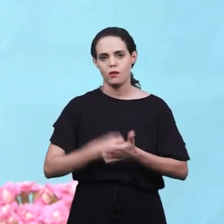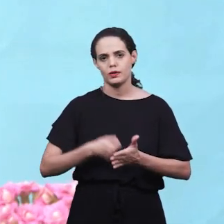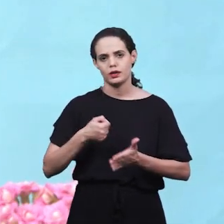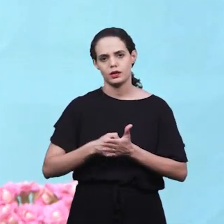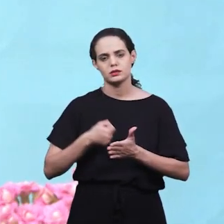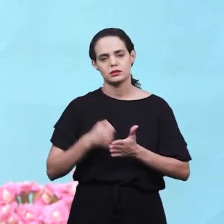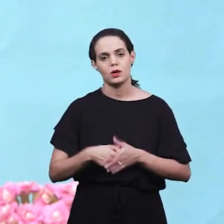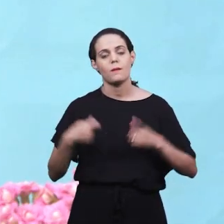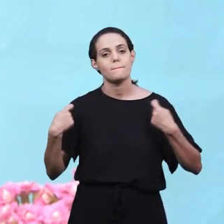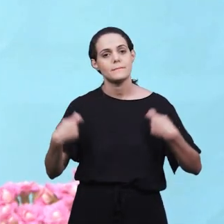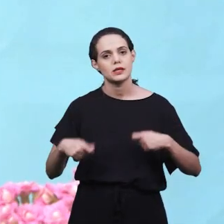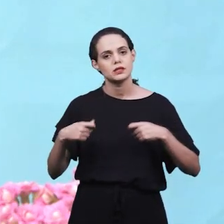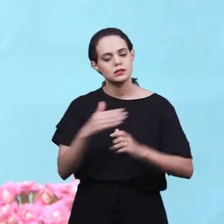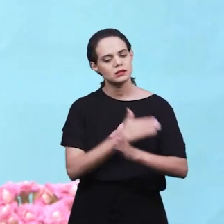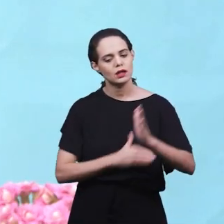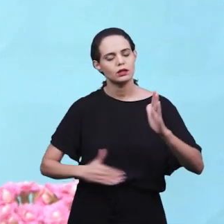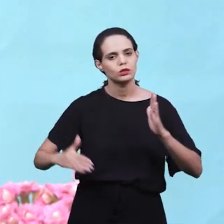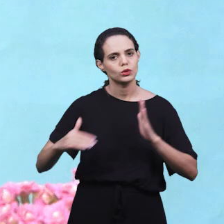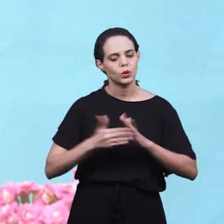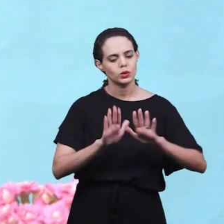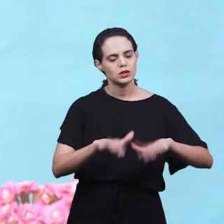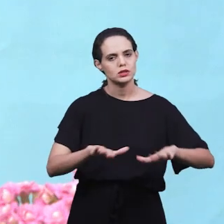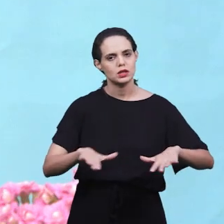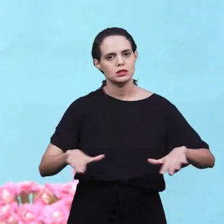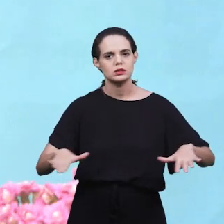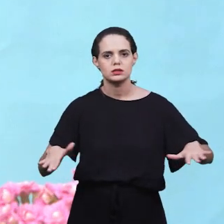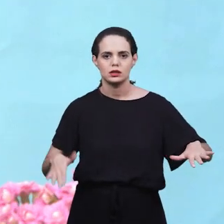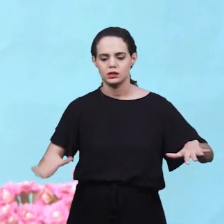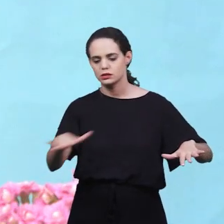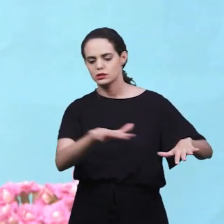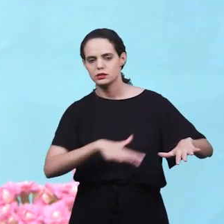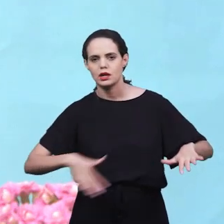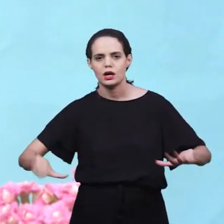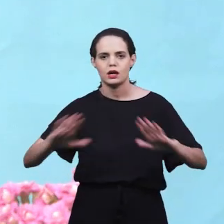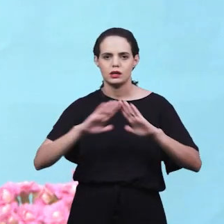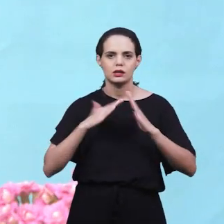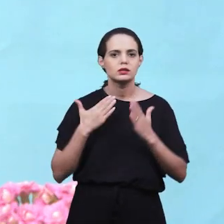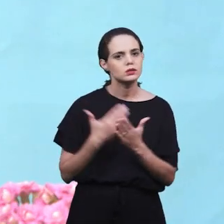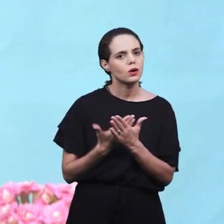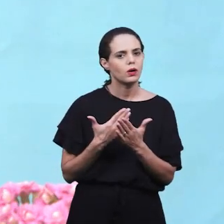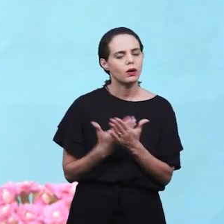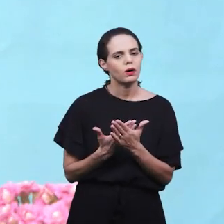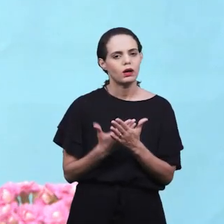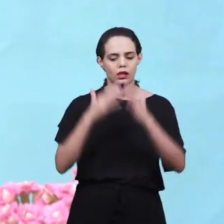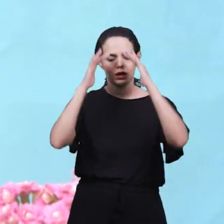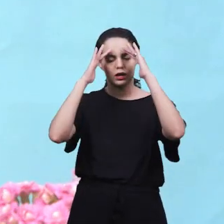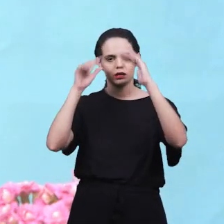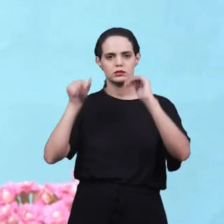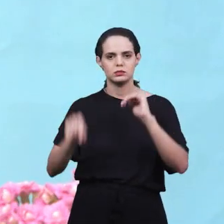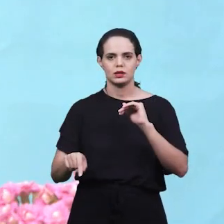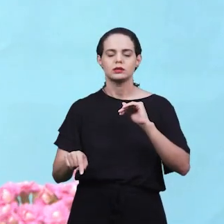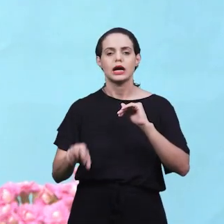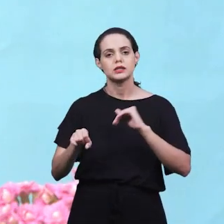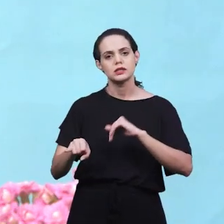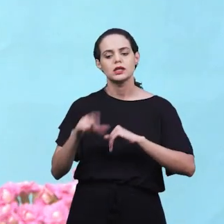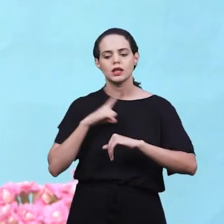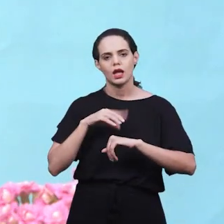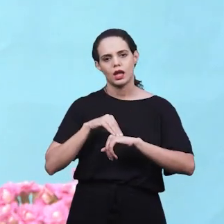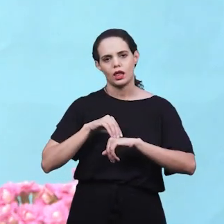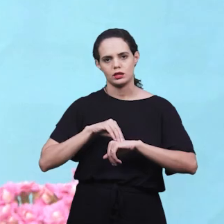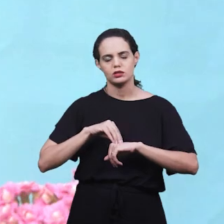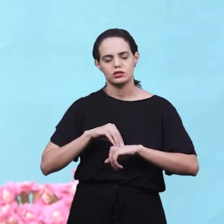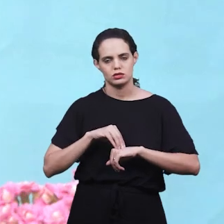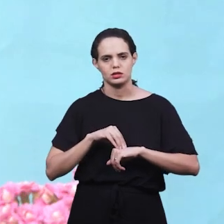à necessidade de todas as crianças do estabelecimento. Então, bem sabemos que existem lugares que